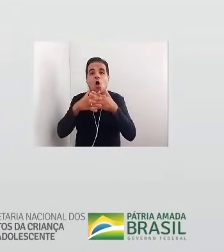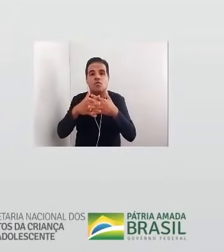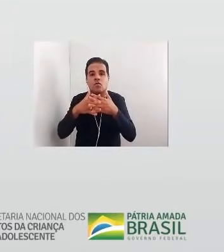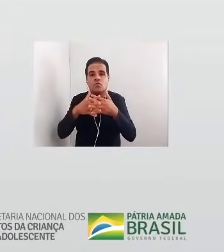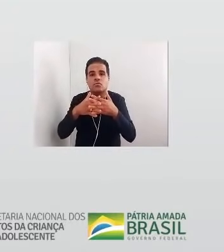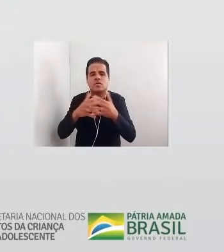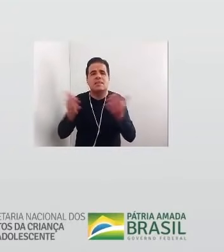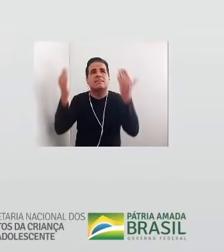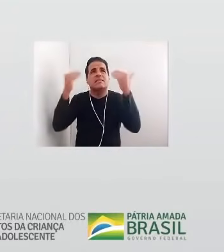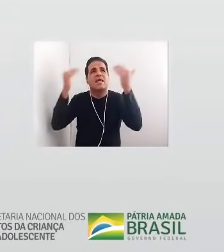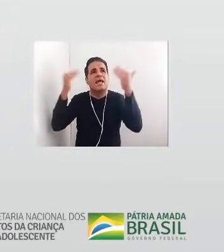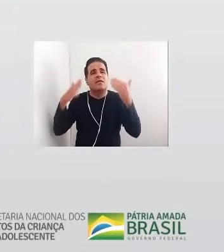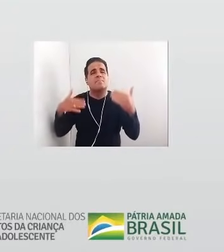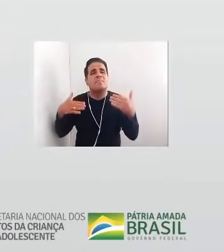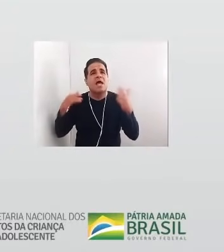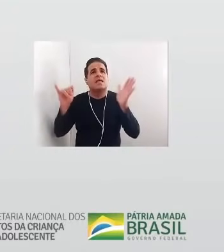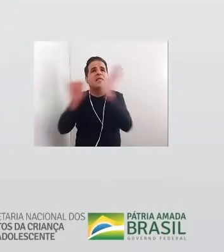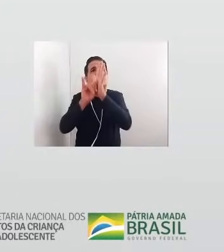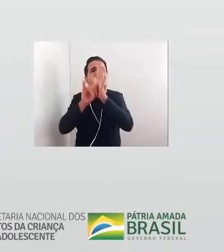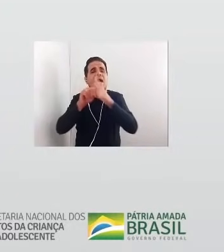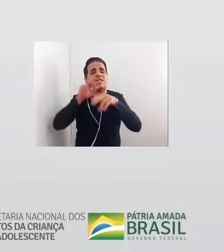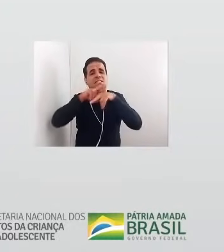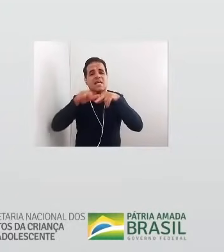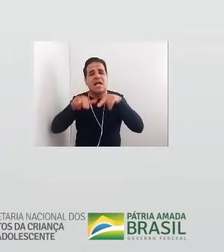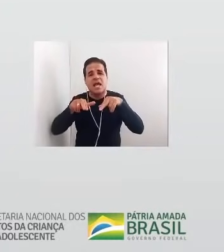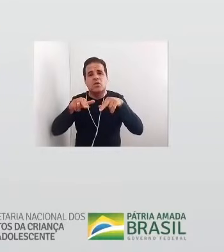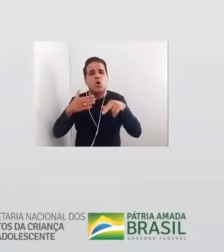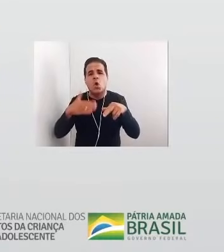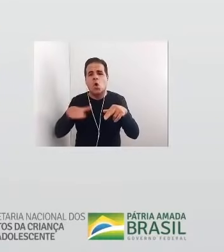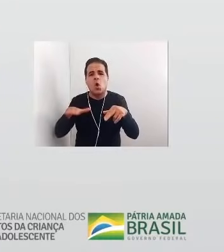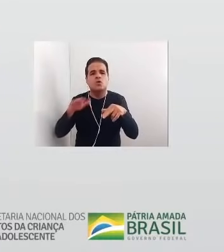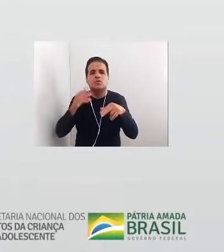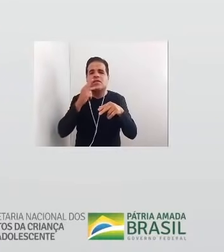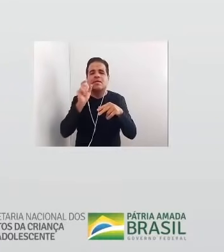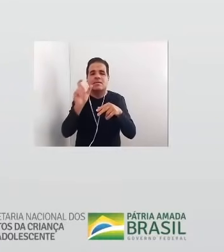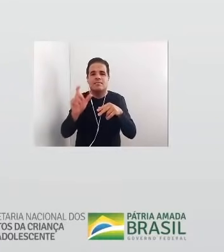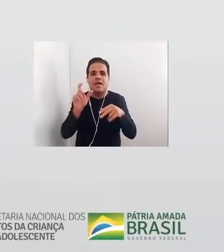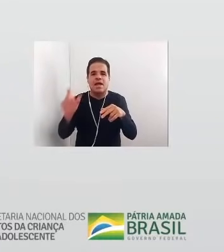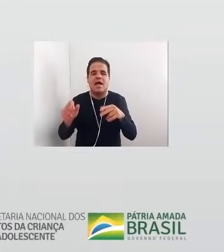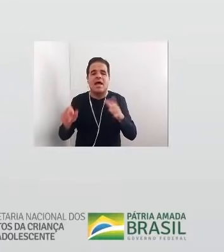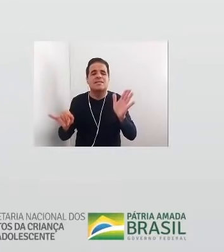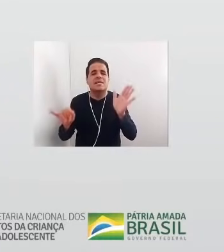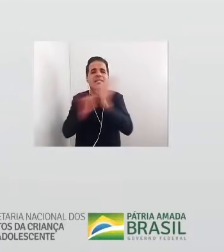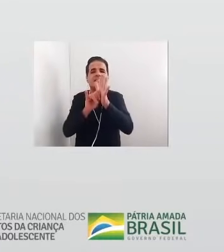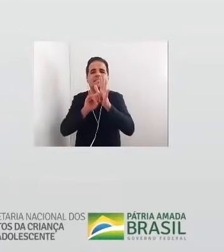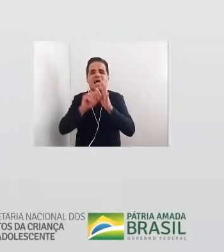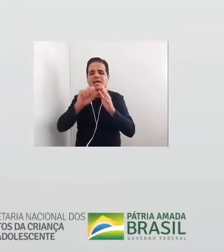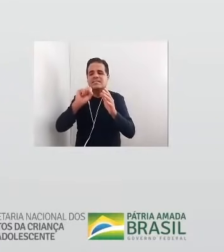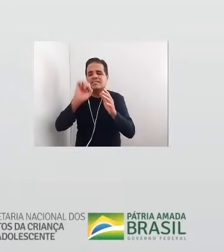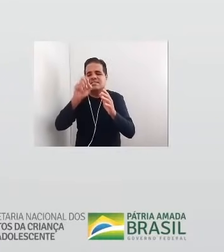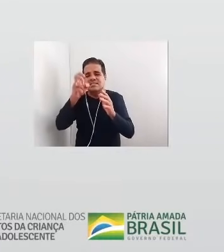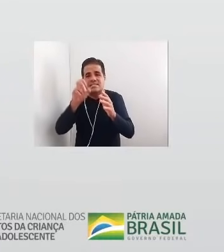sua identidade de gênero, não gosto muito de usar essa palavra, identidade de sexo, então,